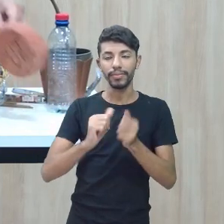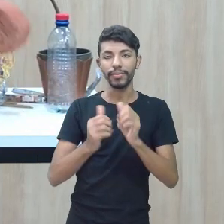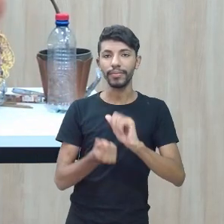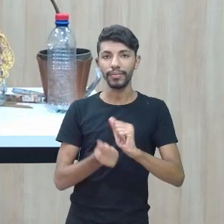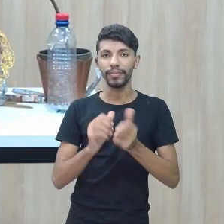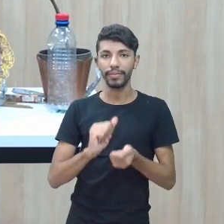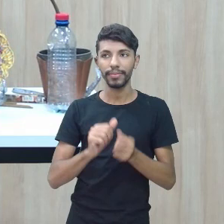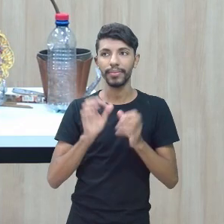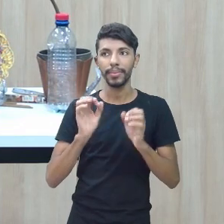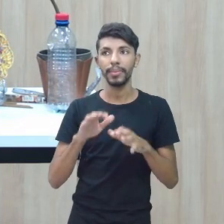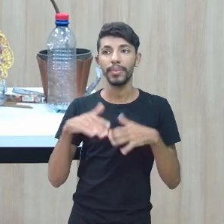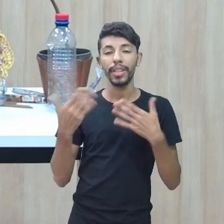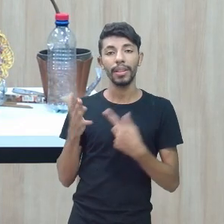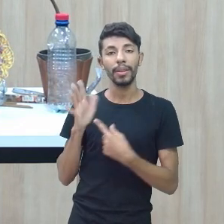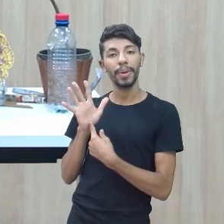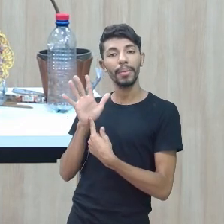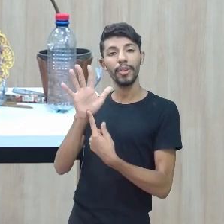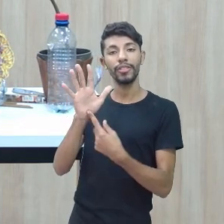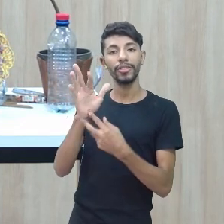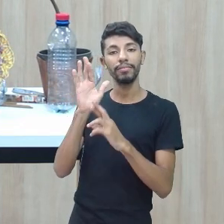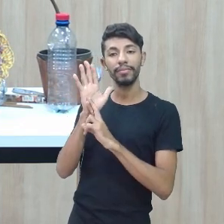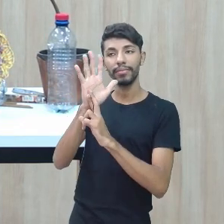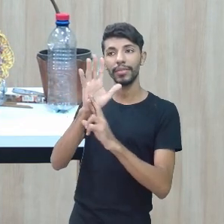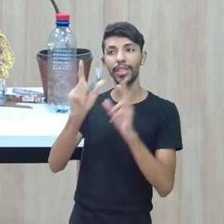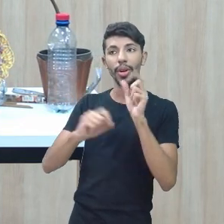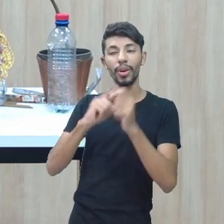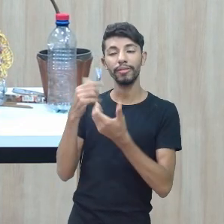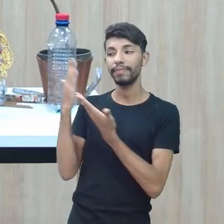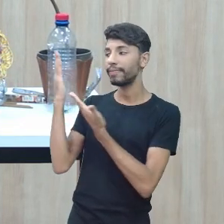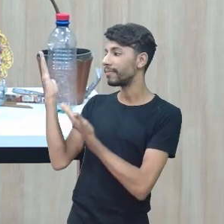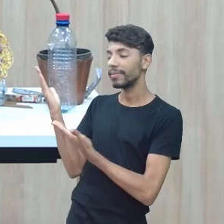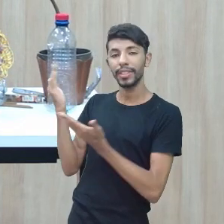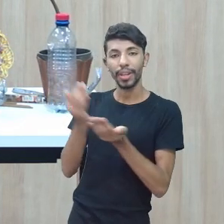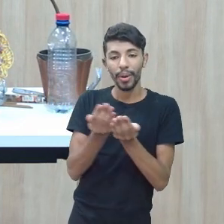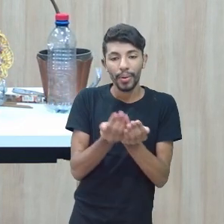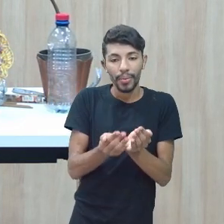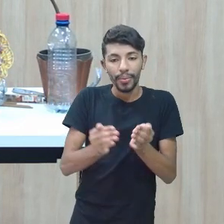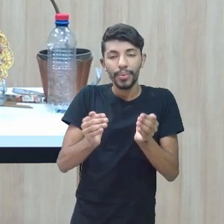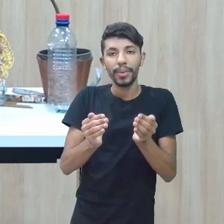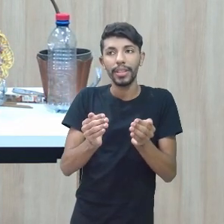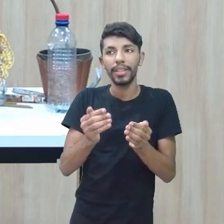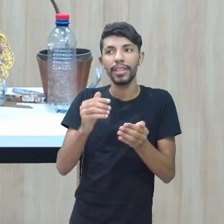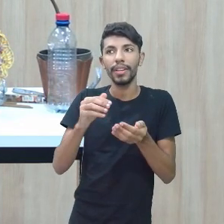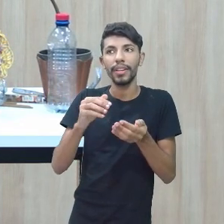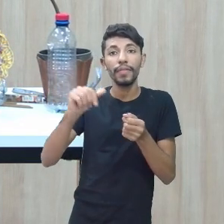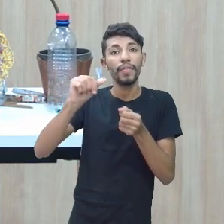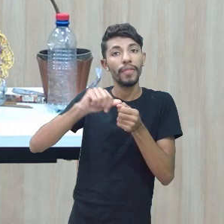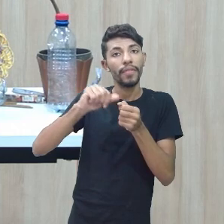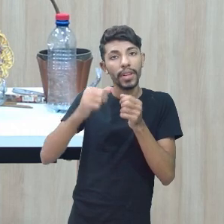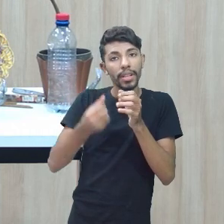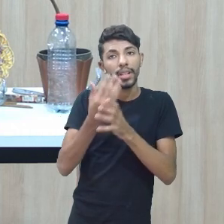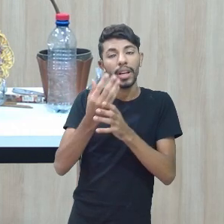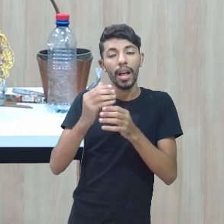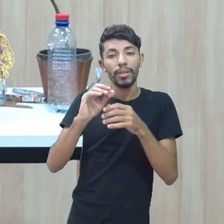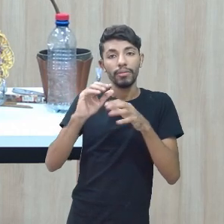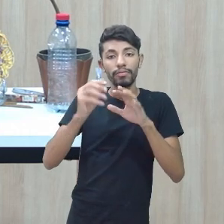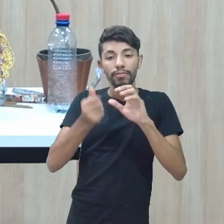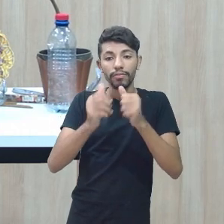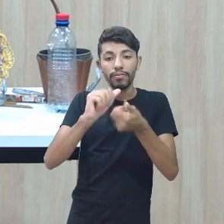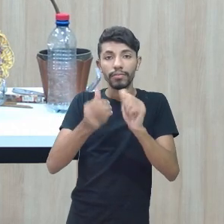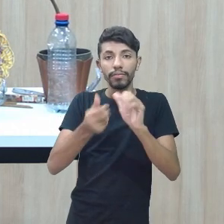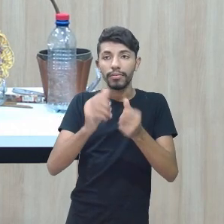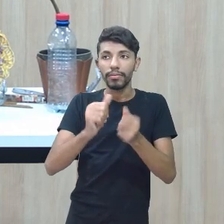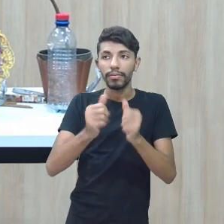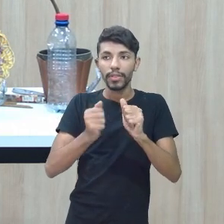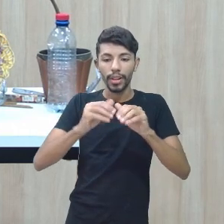as mãos, eu trouxe para vocês esse recipiente que foi modelado manualmente. Então, aqui eu posso